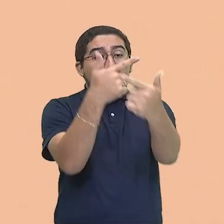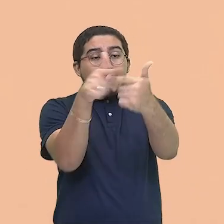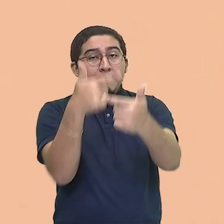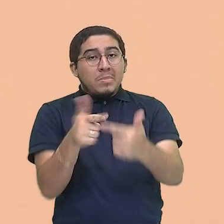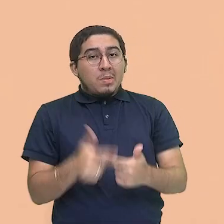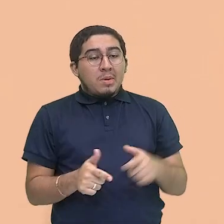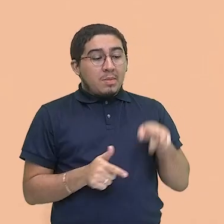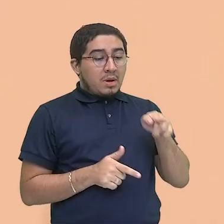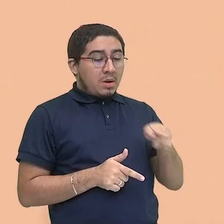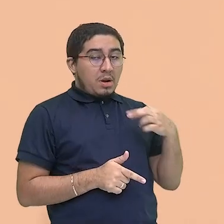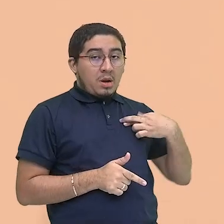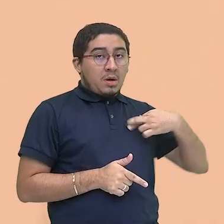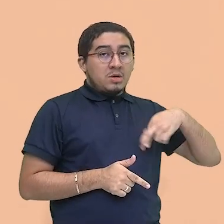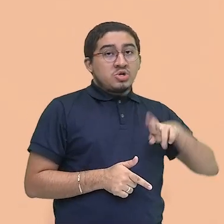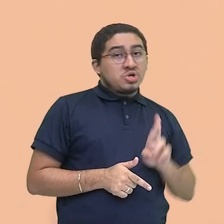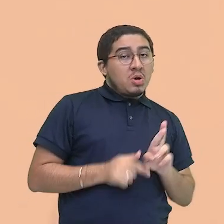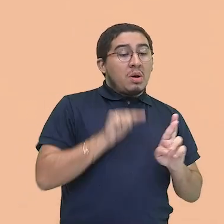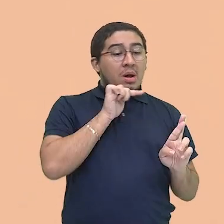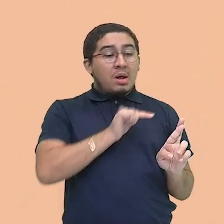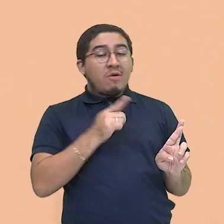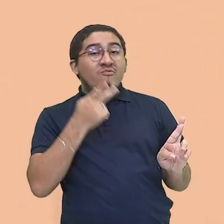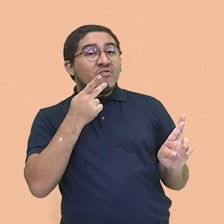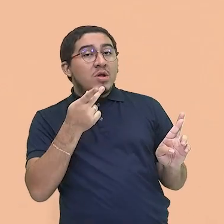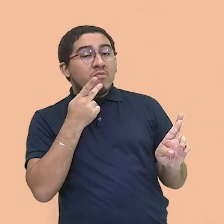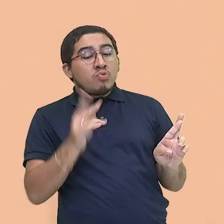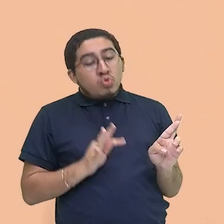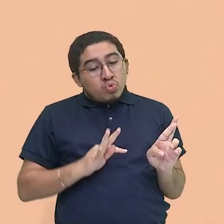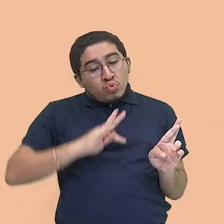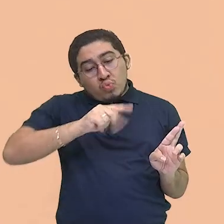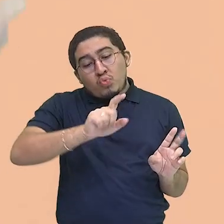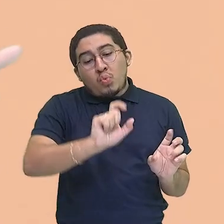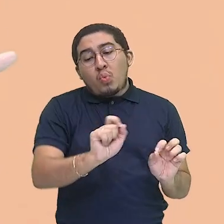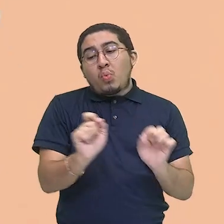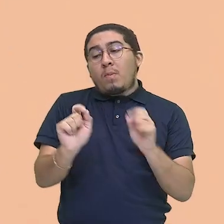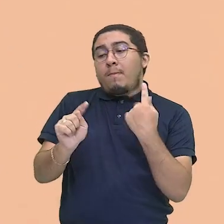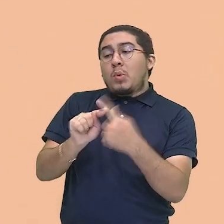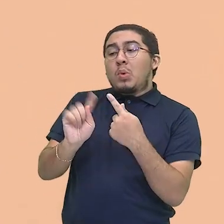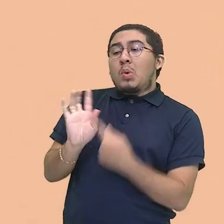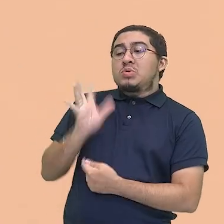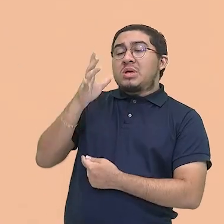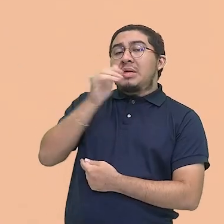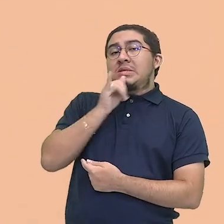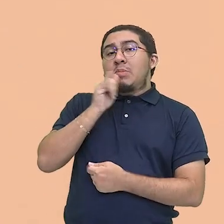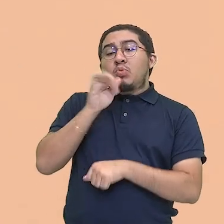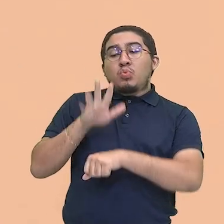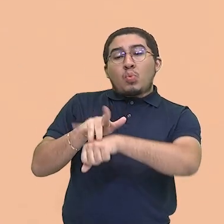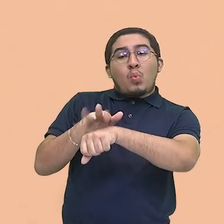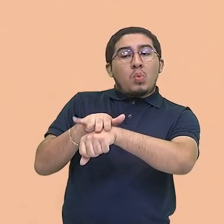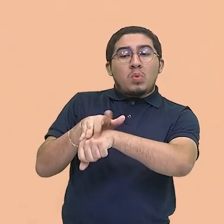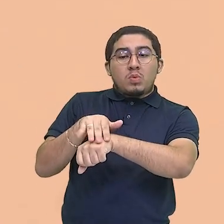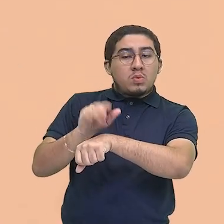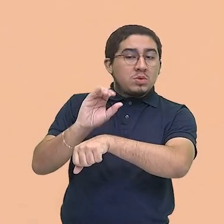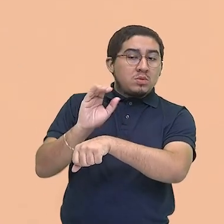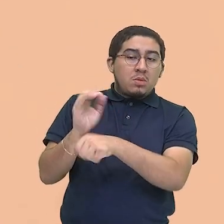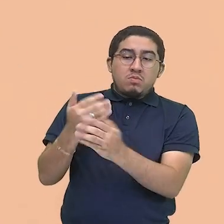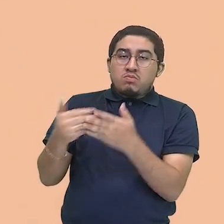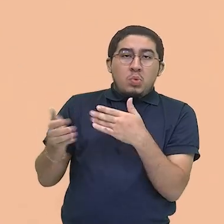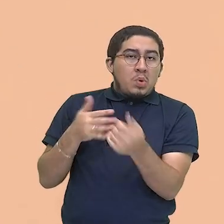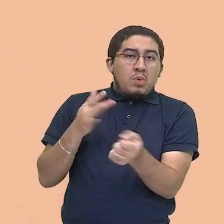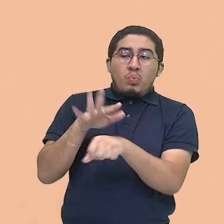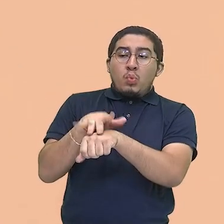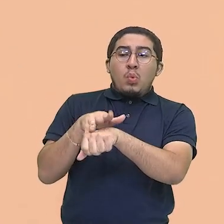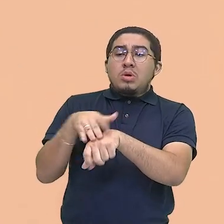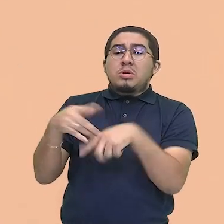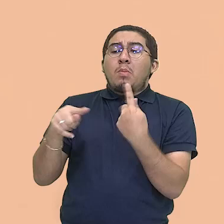própria religião. Era a religião que dizia por que acontecia. Uma peste negra, por exemplo, uma outra doença. Por